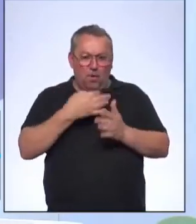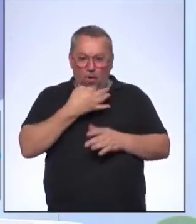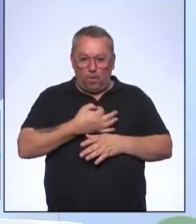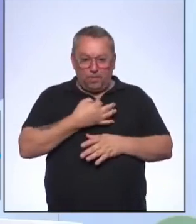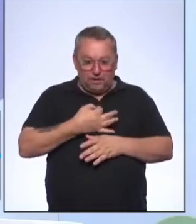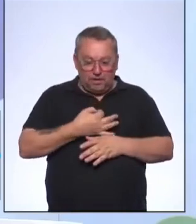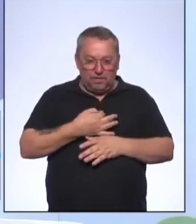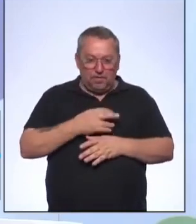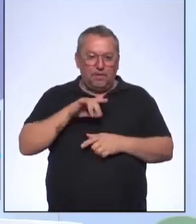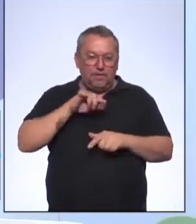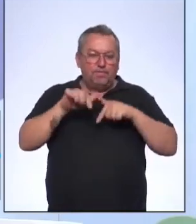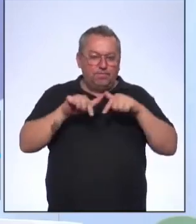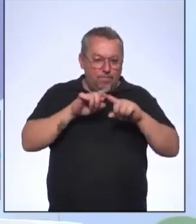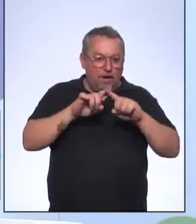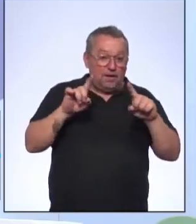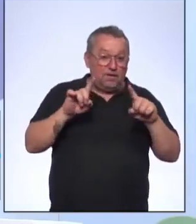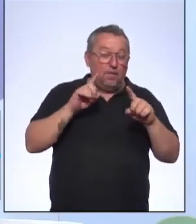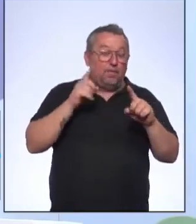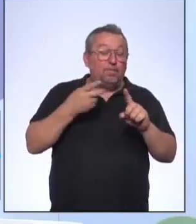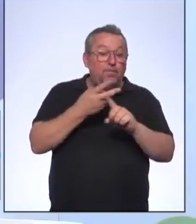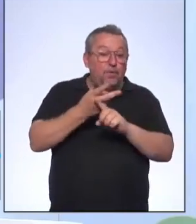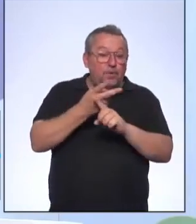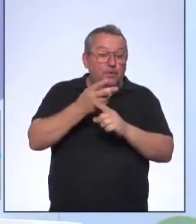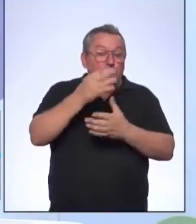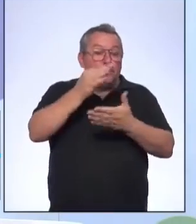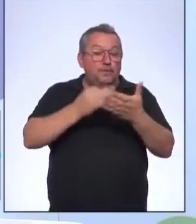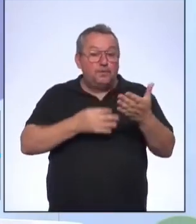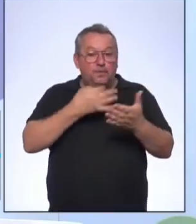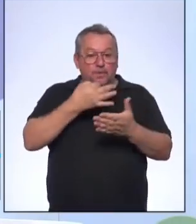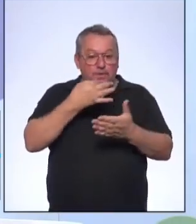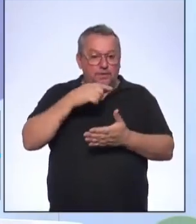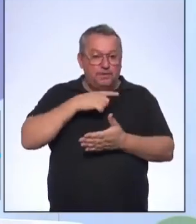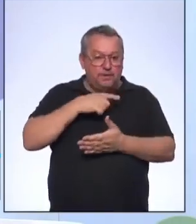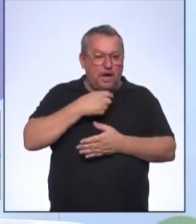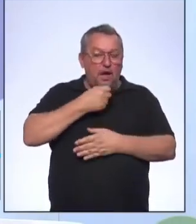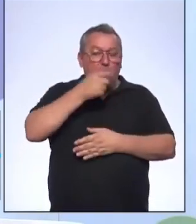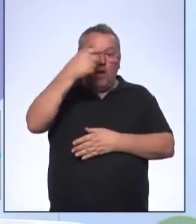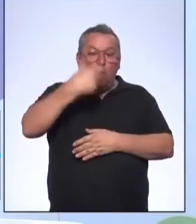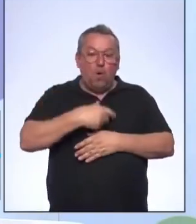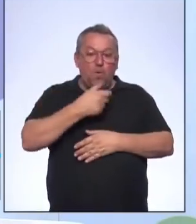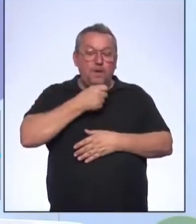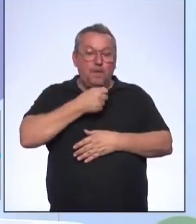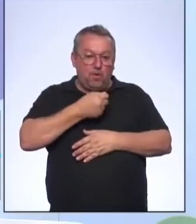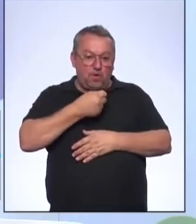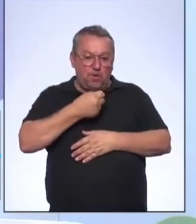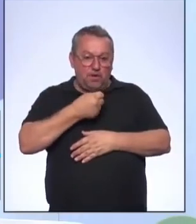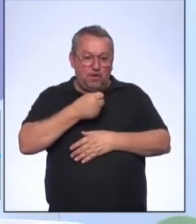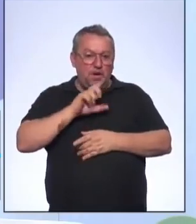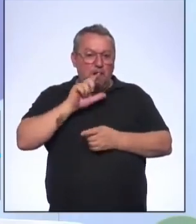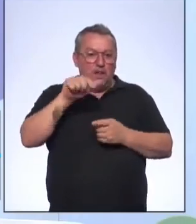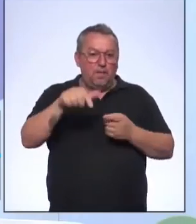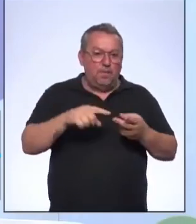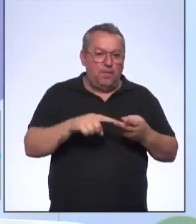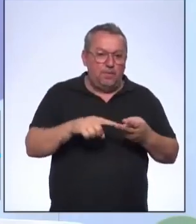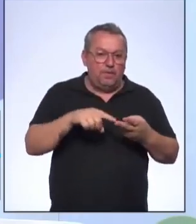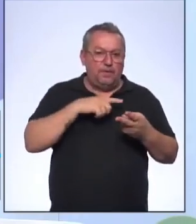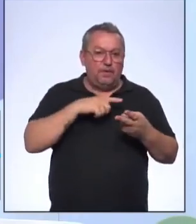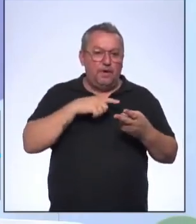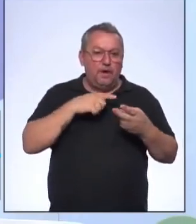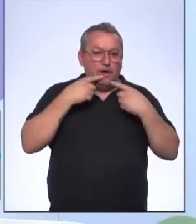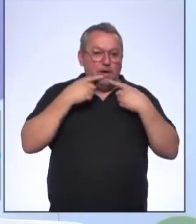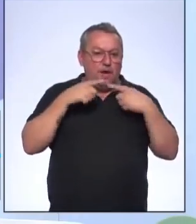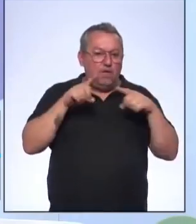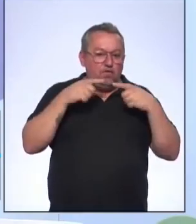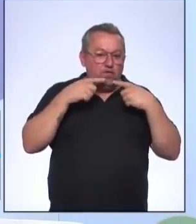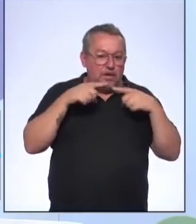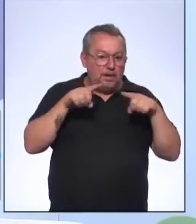vai trabalhar, mas procura achar. Então, procura lá uma opinião. Tem a opinião do repórter? Quem fez? Depois, tem uma